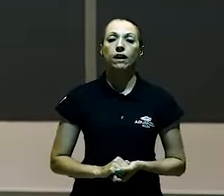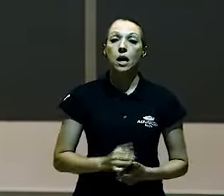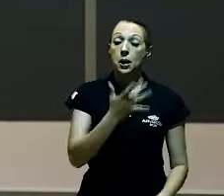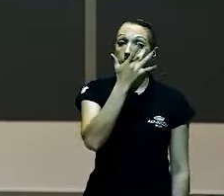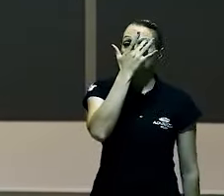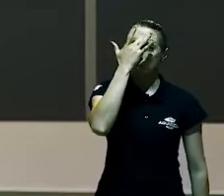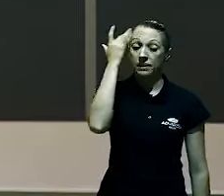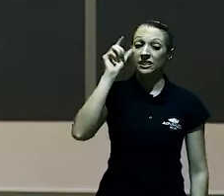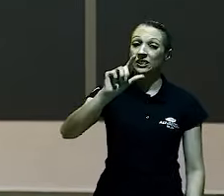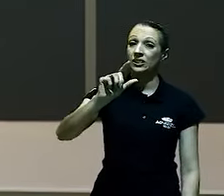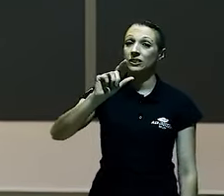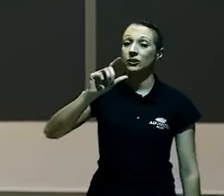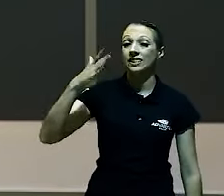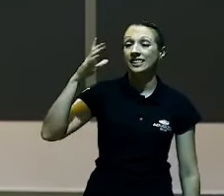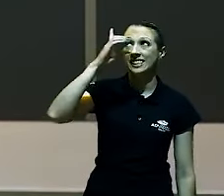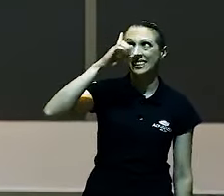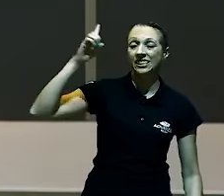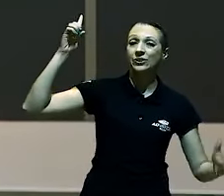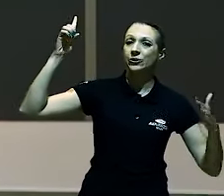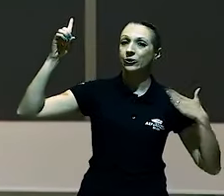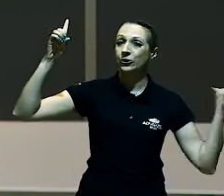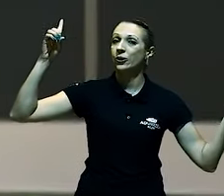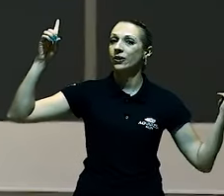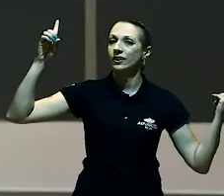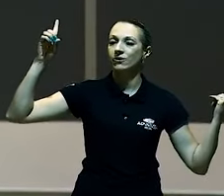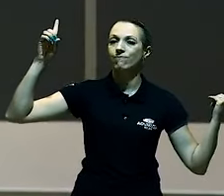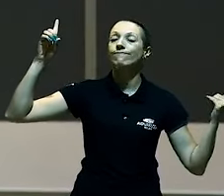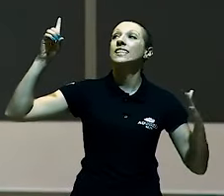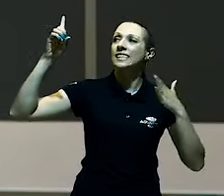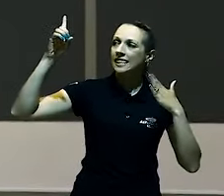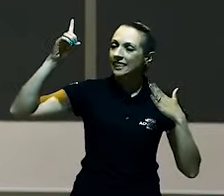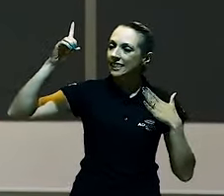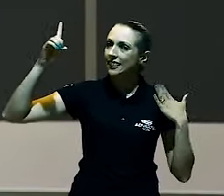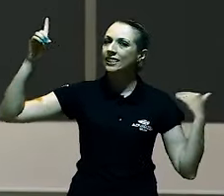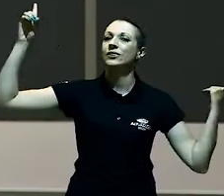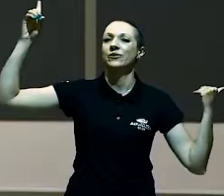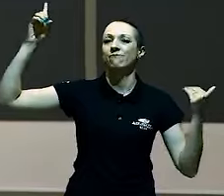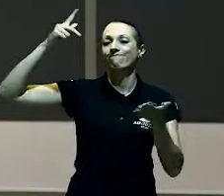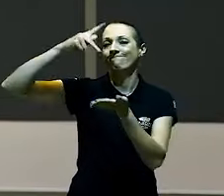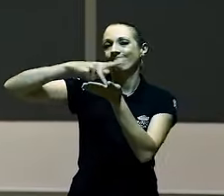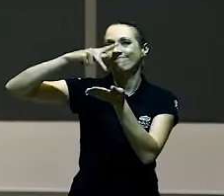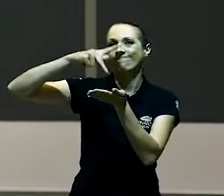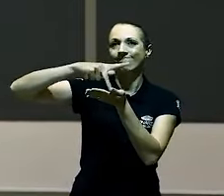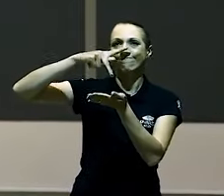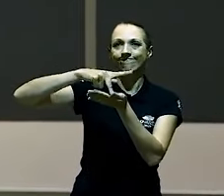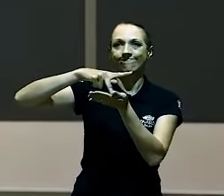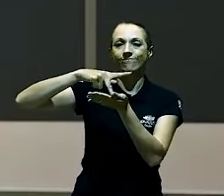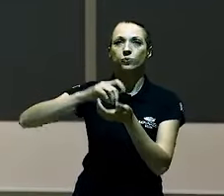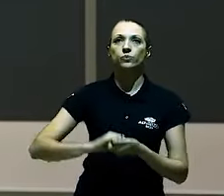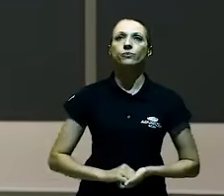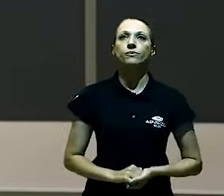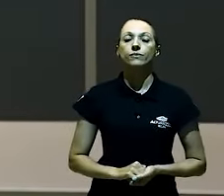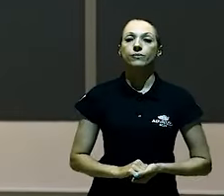era uma dessas pessoas. Até agora Jonas resolveu lutar contra Deus, mas Deus não deixaria Jonas